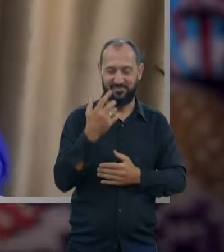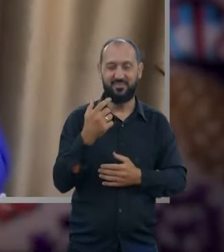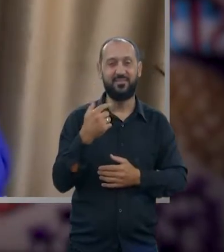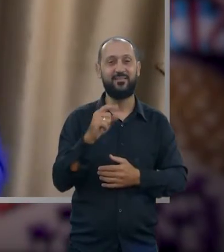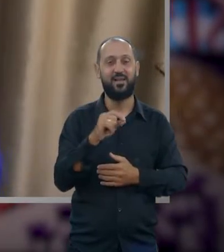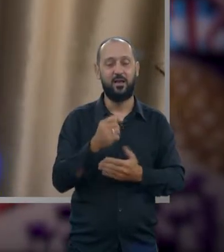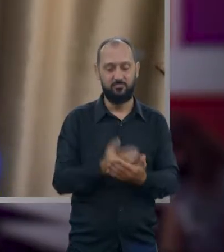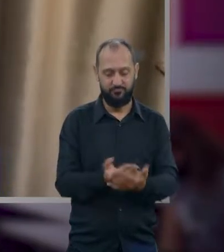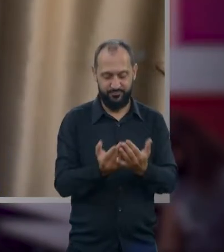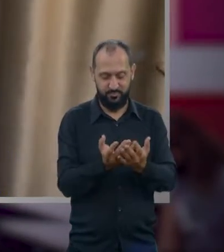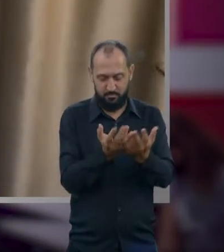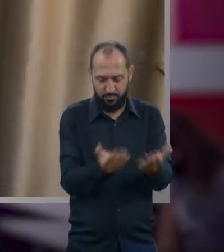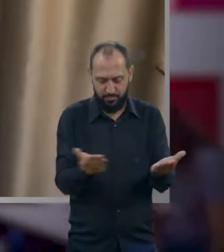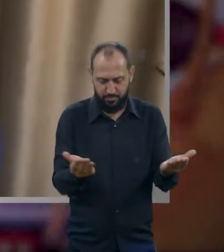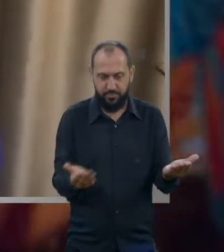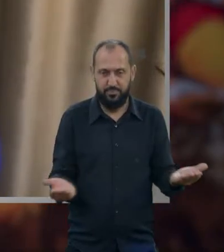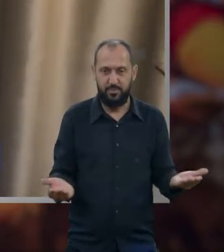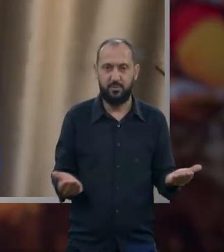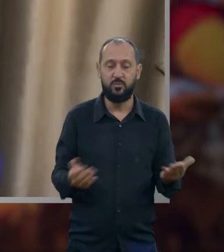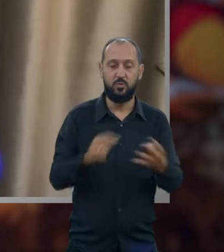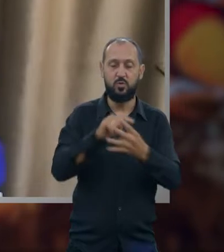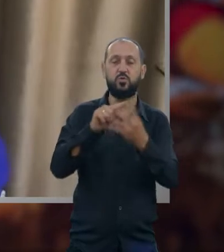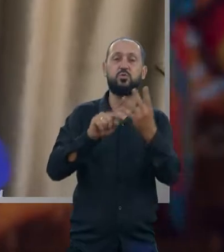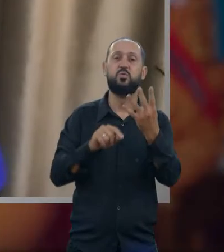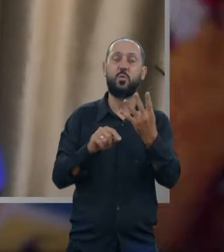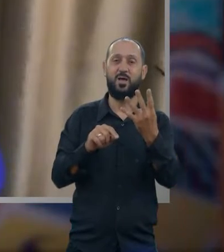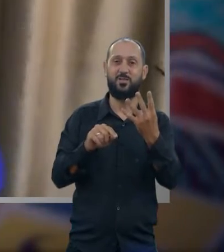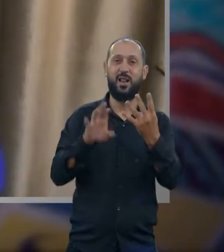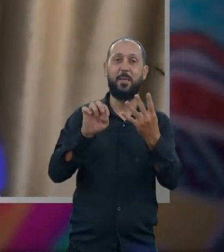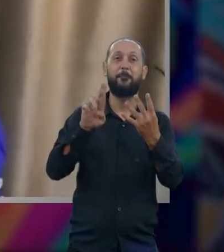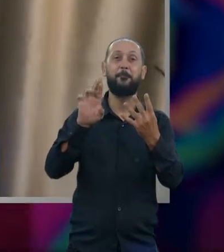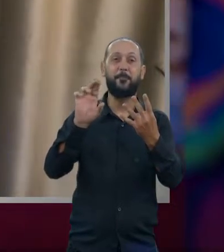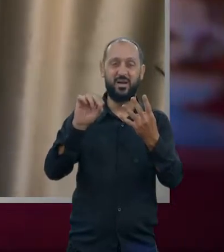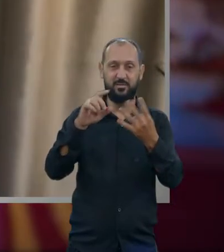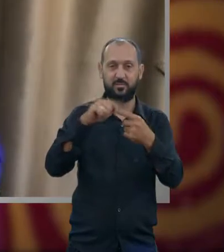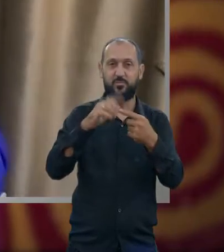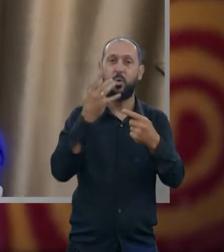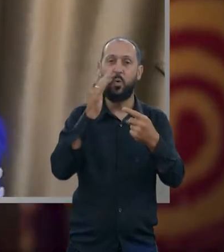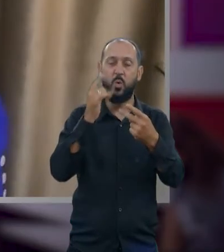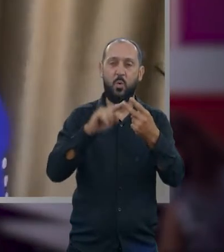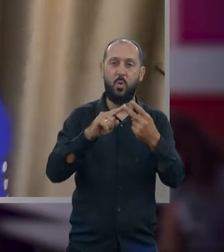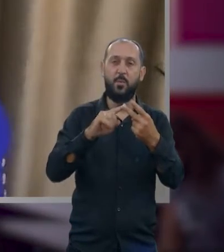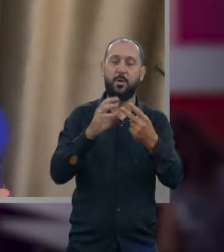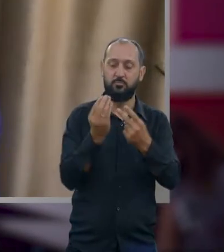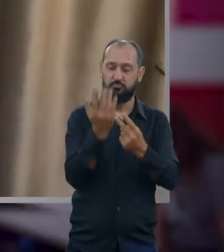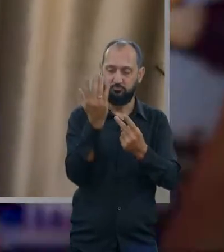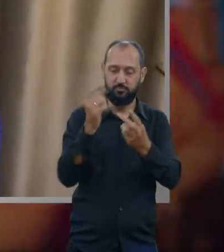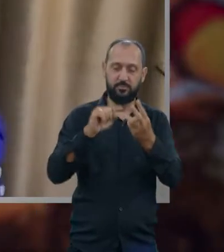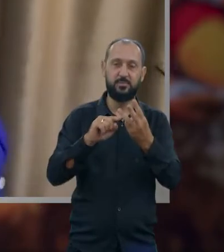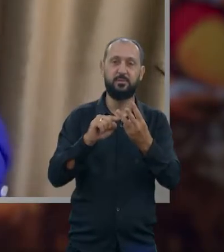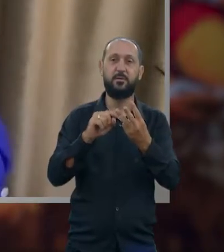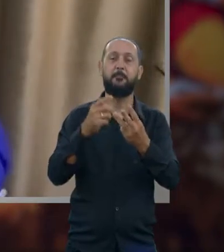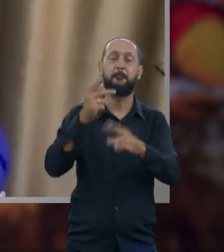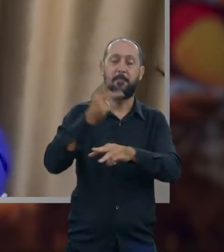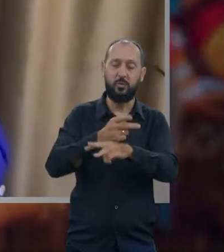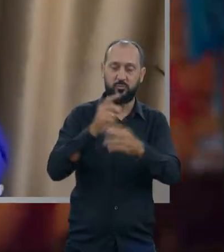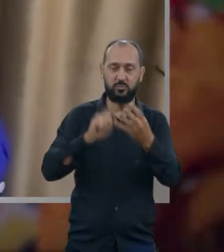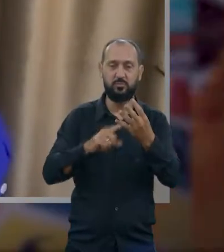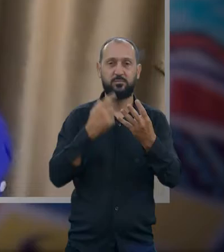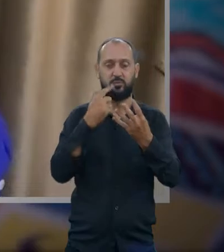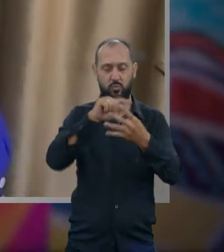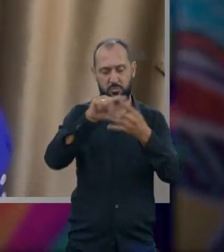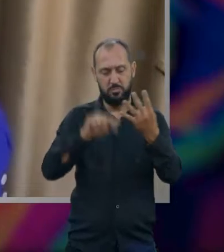vocês podem ver também, o tarô aqui ele trabalha com os 4 elementos. Temos aqui ouro, copas, espada